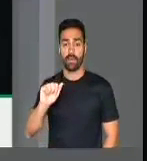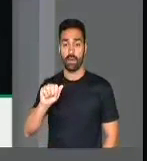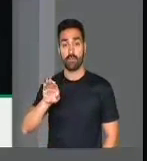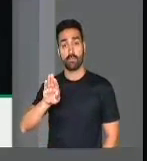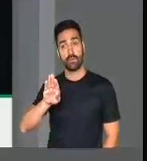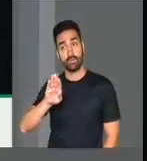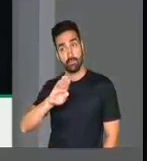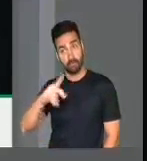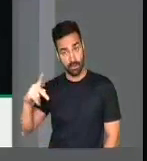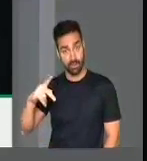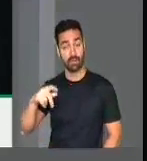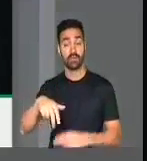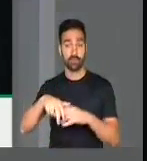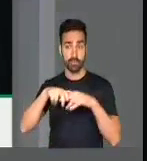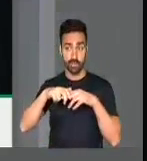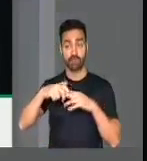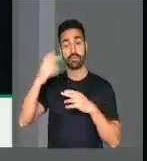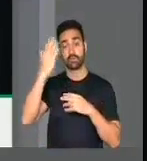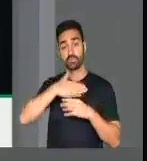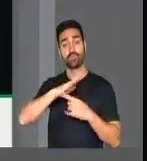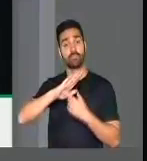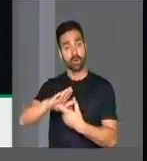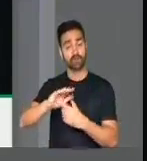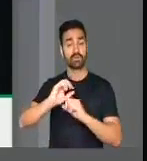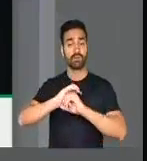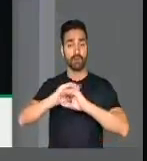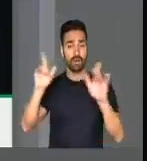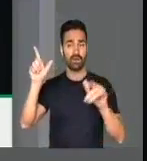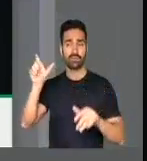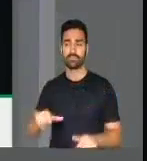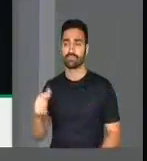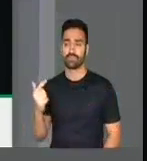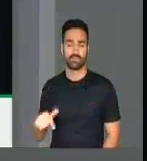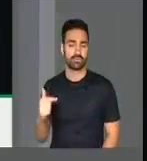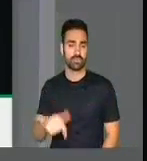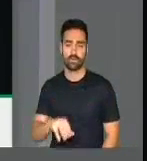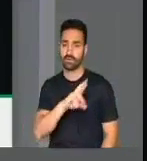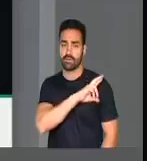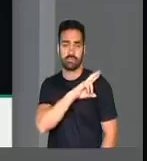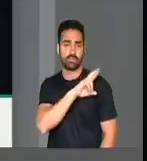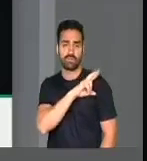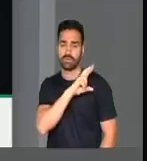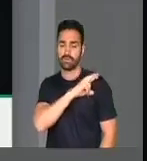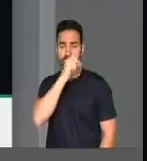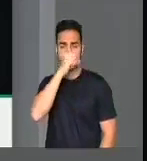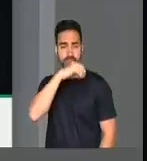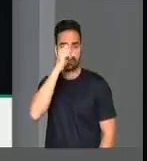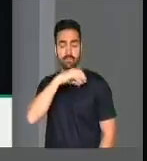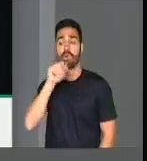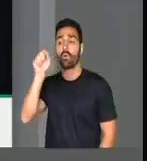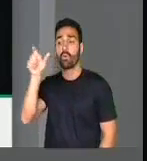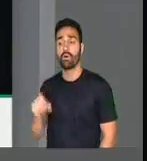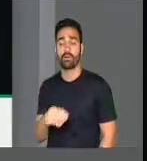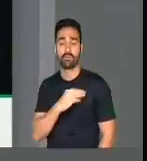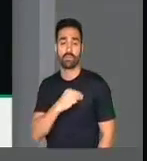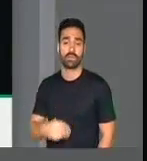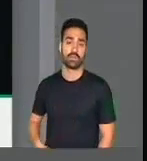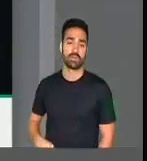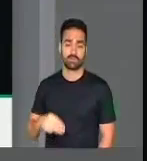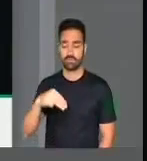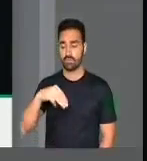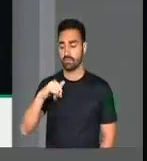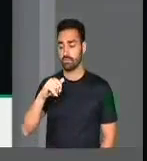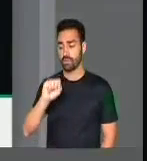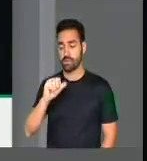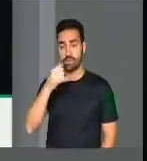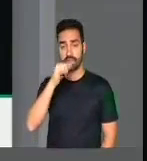Dá uma demonstração clara desse governo entreguista e desse irresponsável lesa pátria, que é o ministro das Minas e Energia,